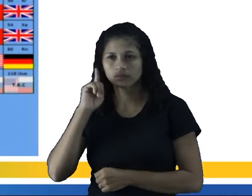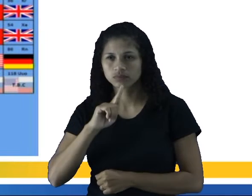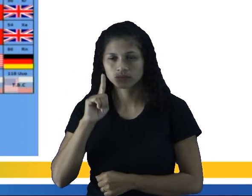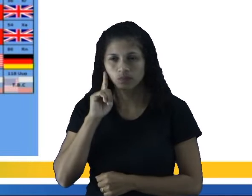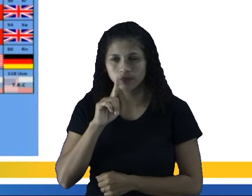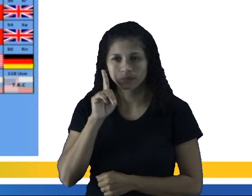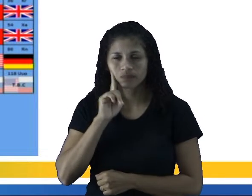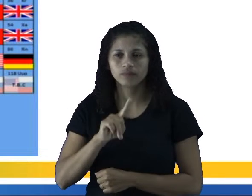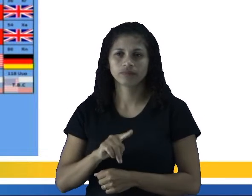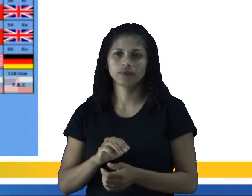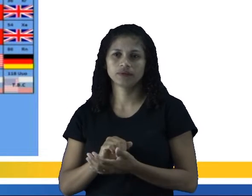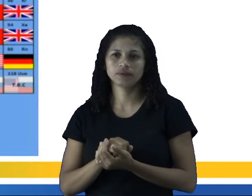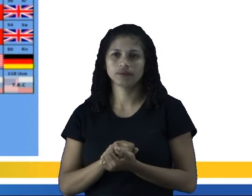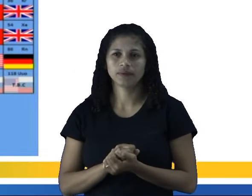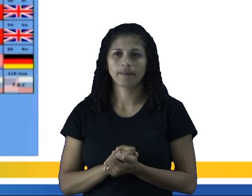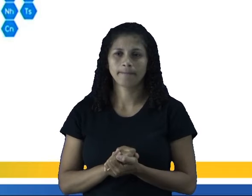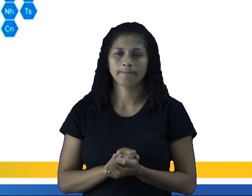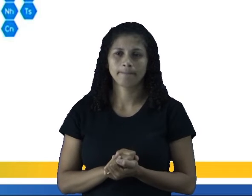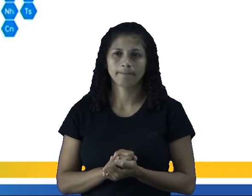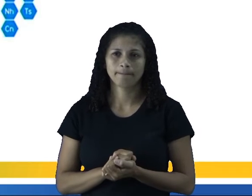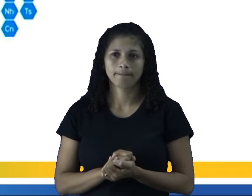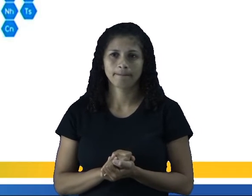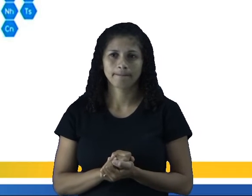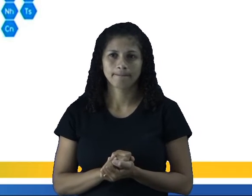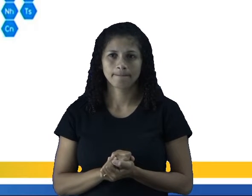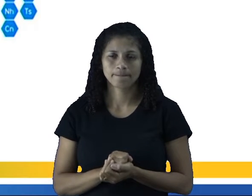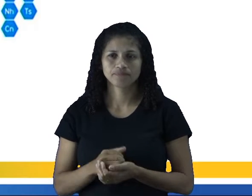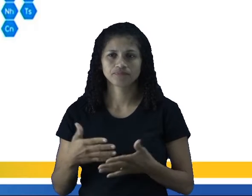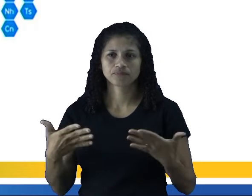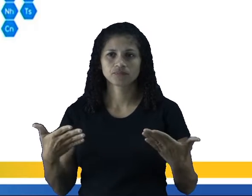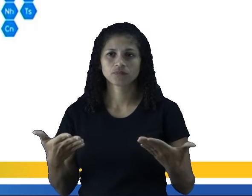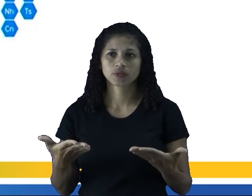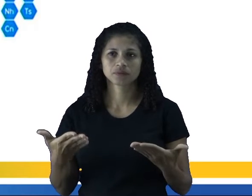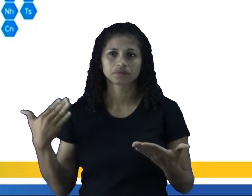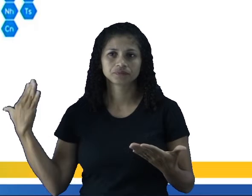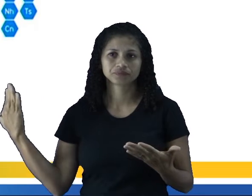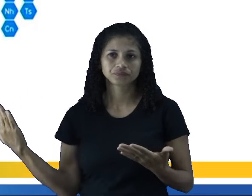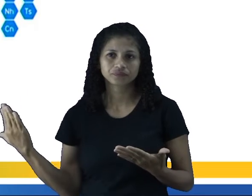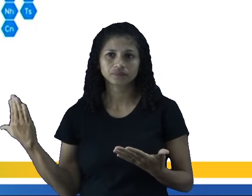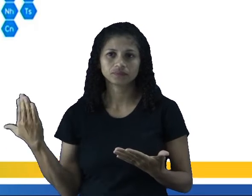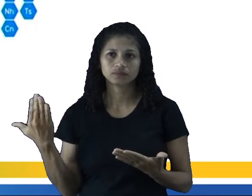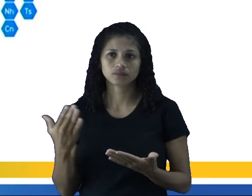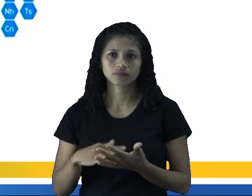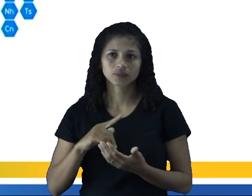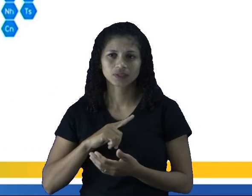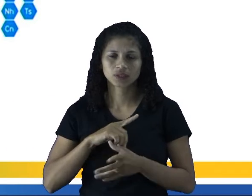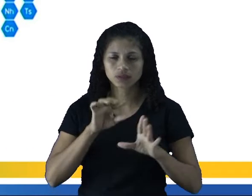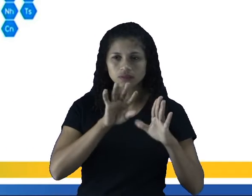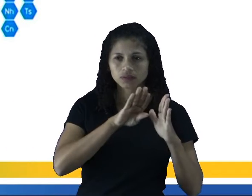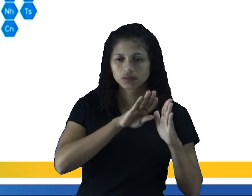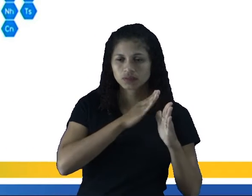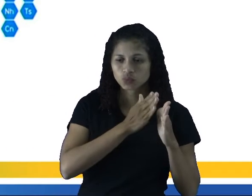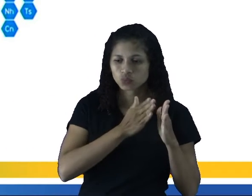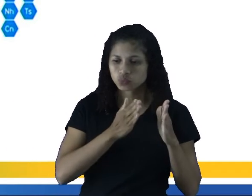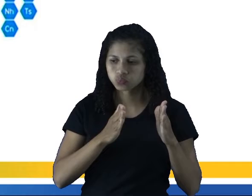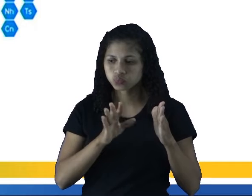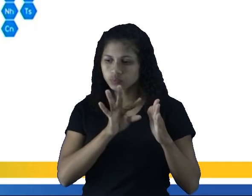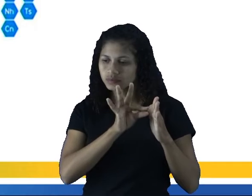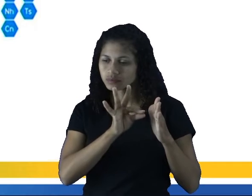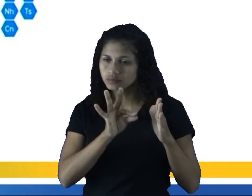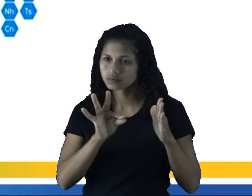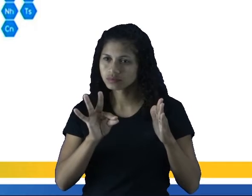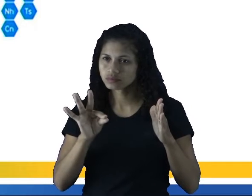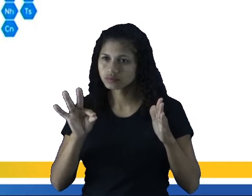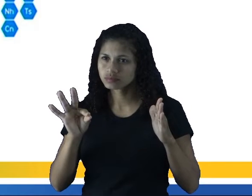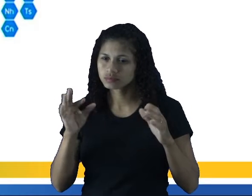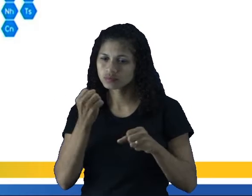nos Estados Unidos. Aqui a gente tem a linha do tempo ali da descoberta dos elementos químicos, né, então a cada 10